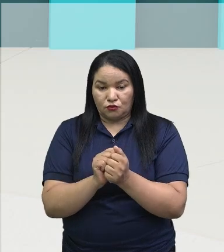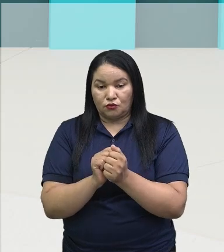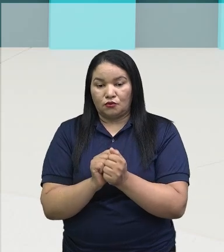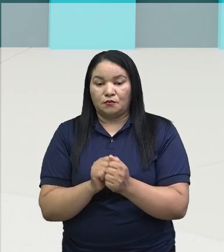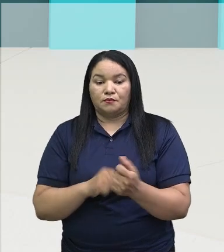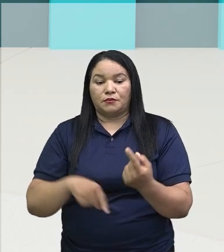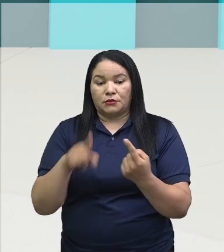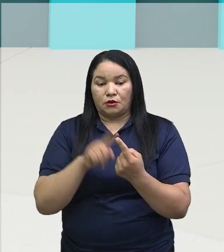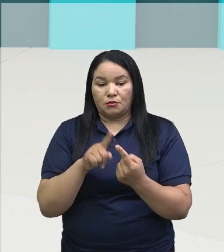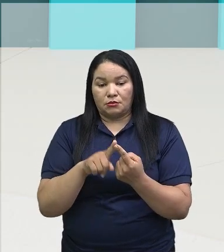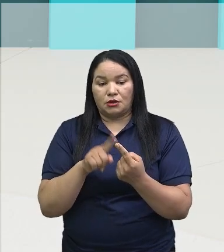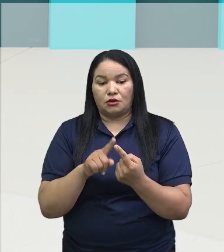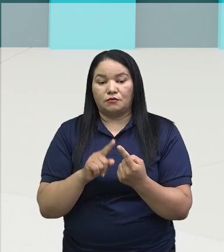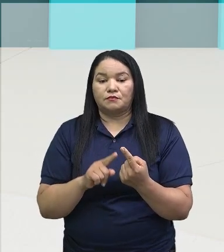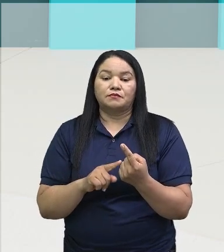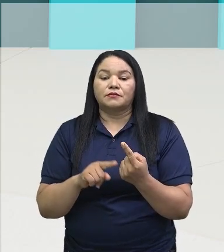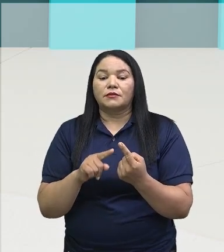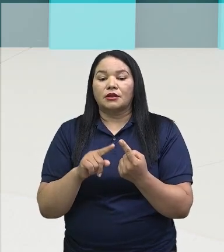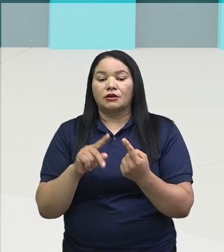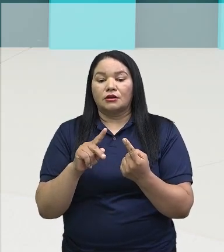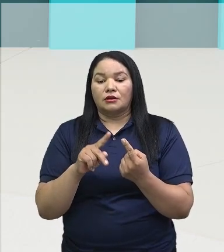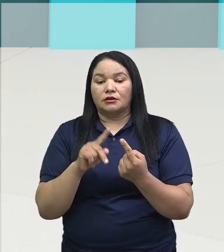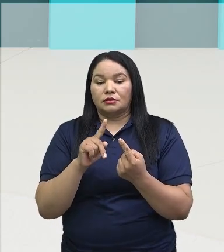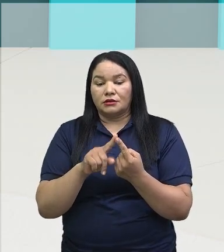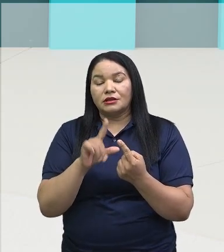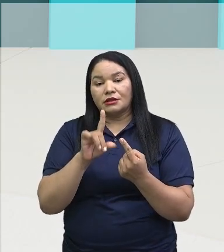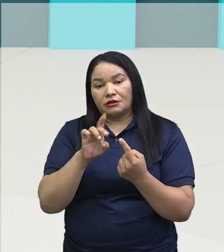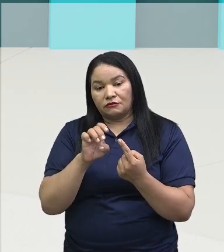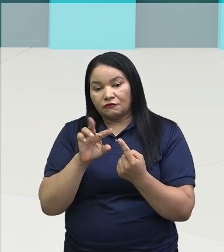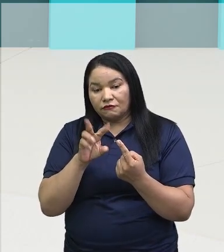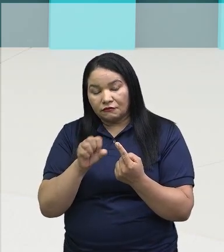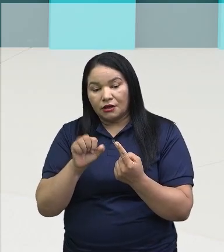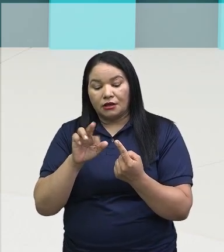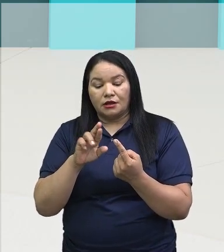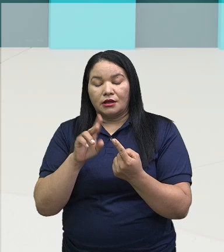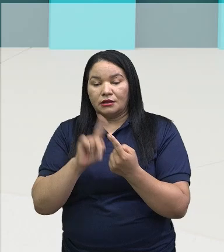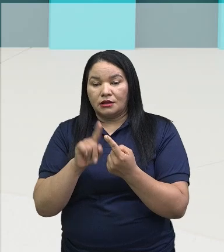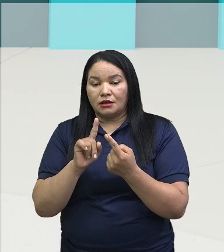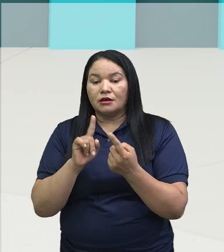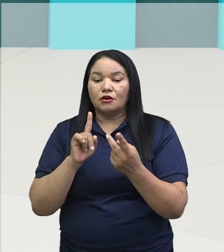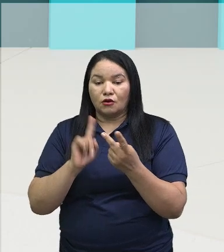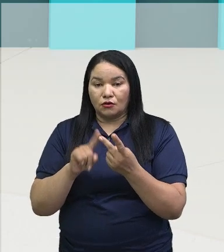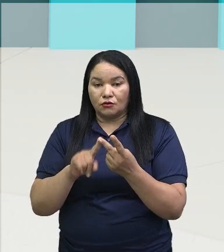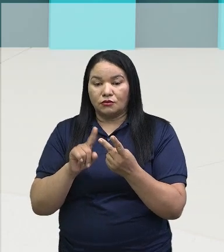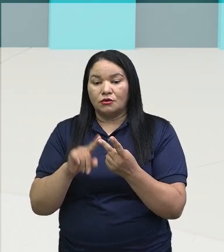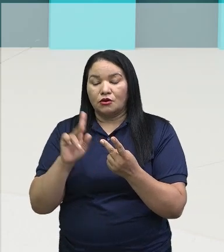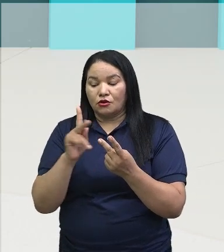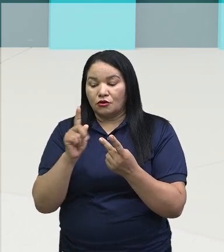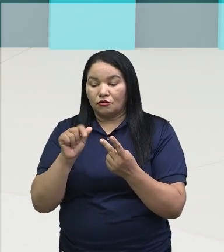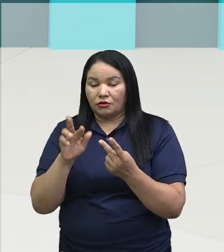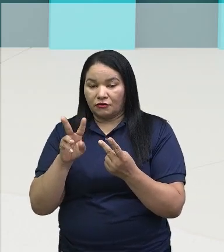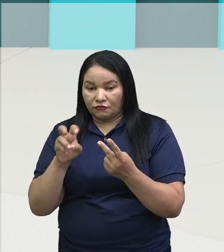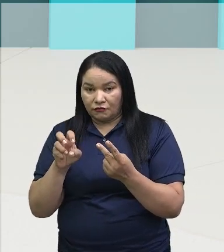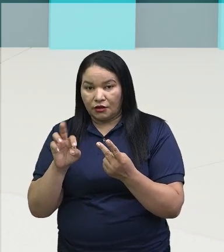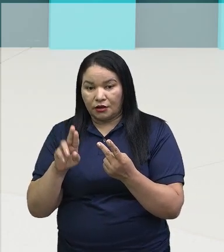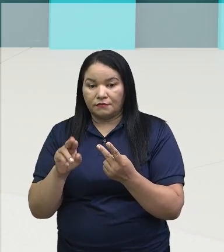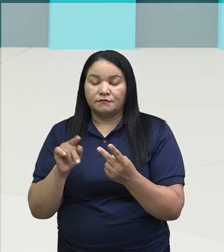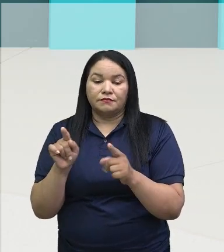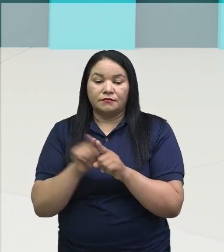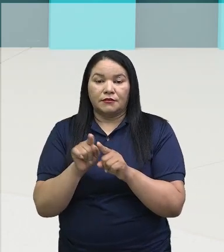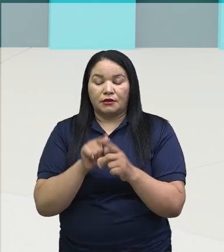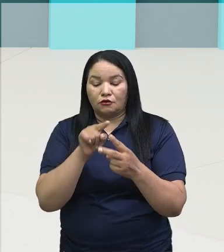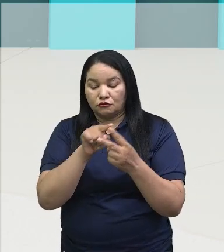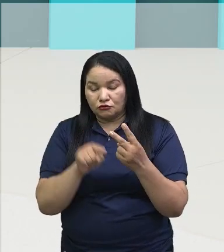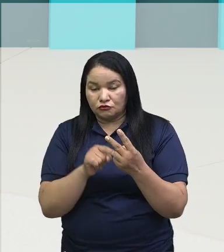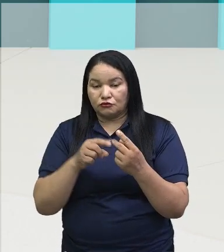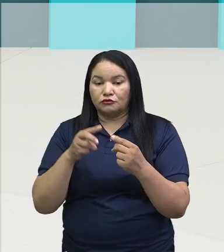haver. Aliás, o deve é o principal, e o haver é o que acompanha ele, né? Então,